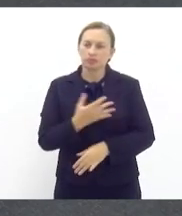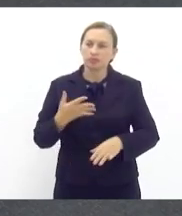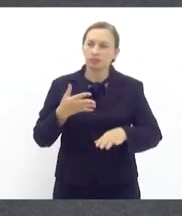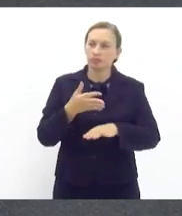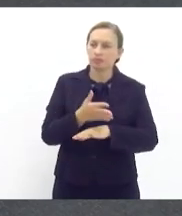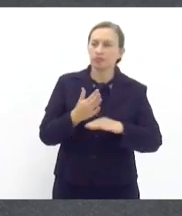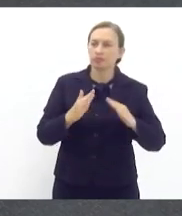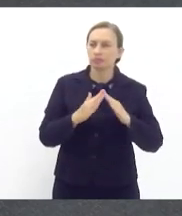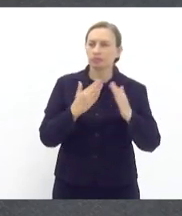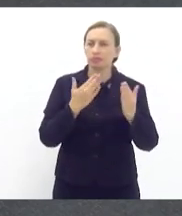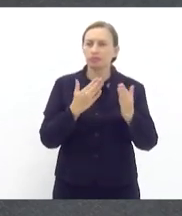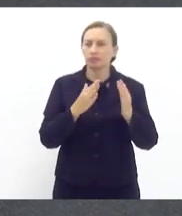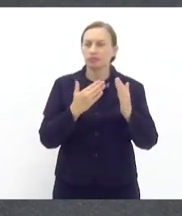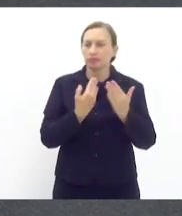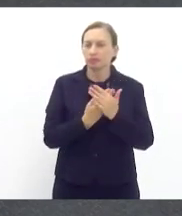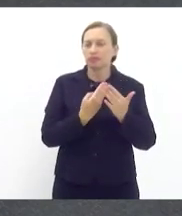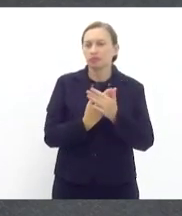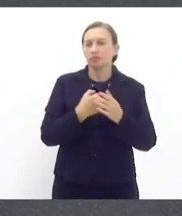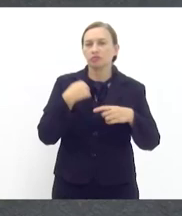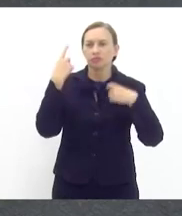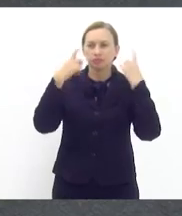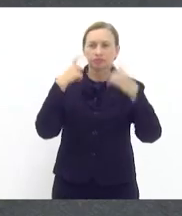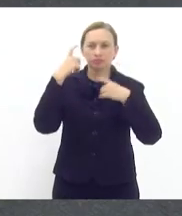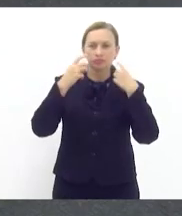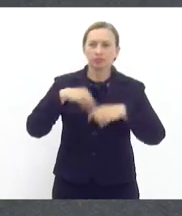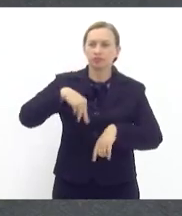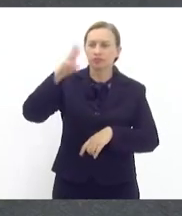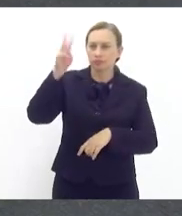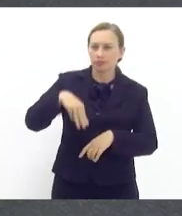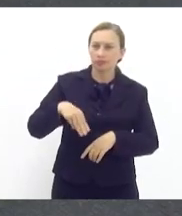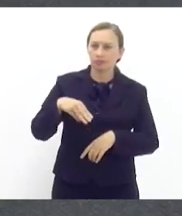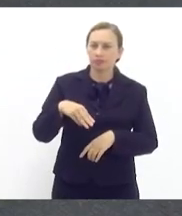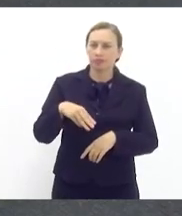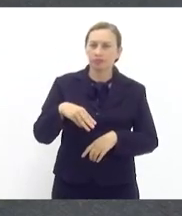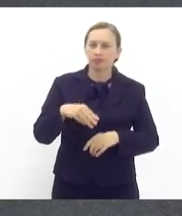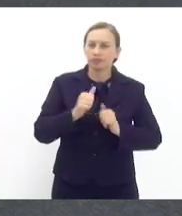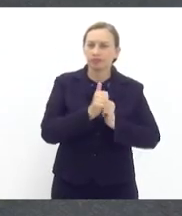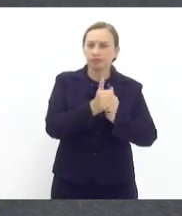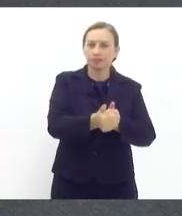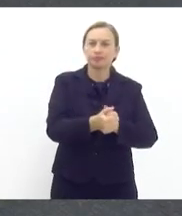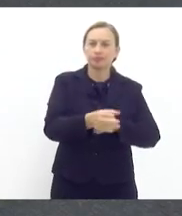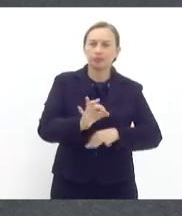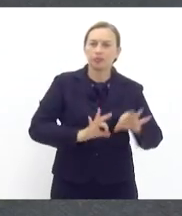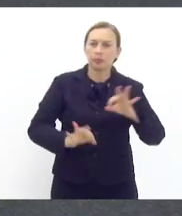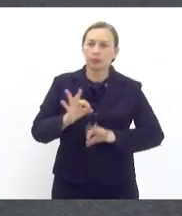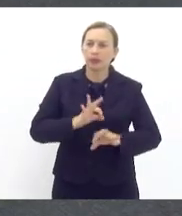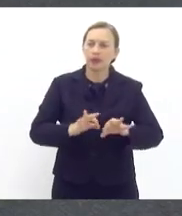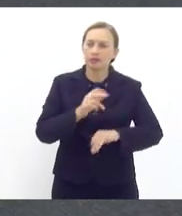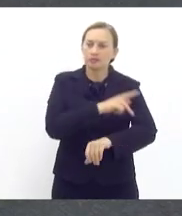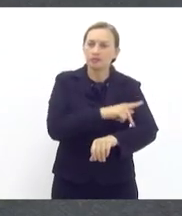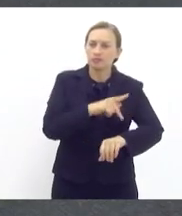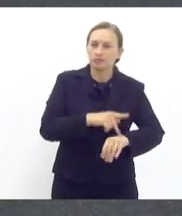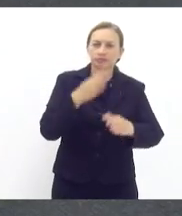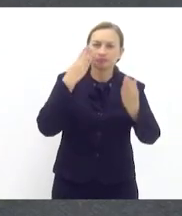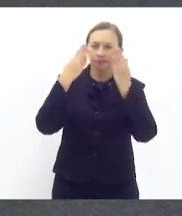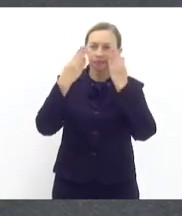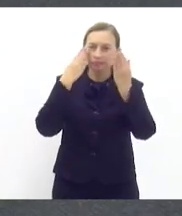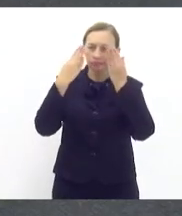desse programa isso me preocupou muito quem deve gerir e conduzir o projeto pedagógico e psicossociativo